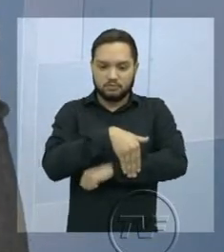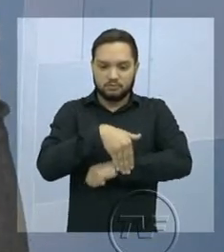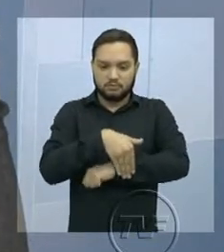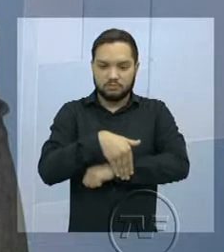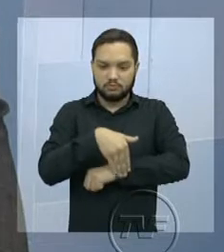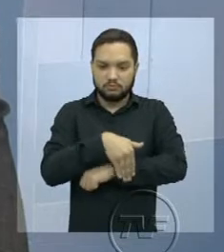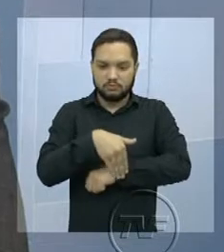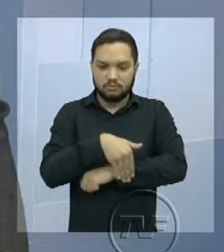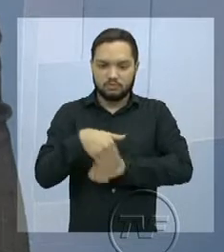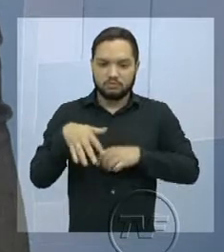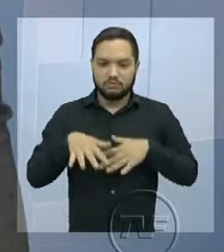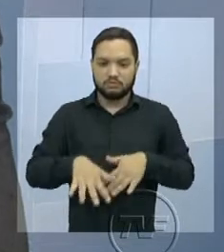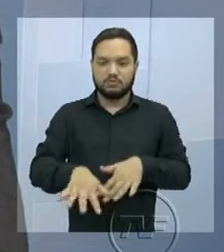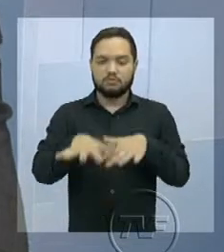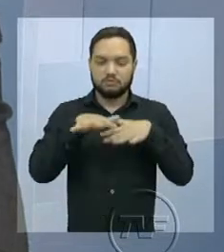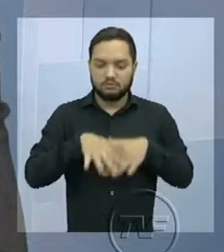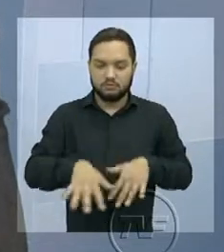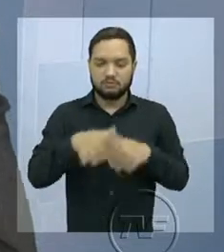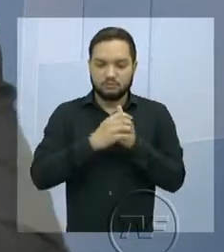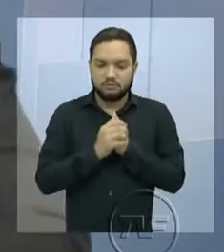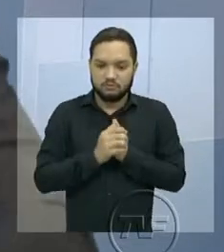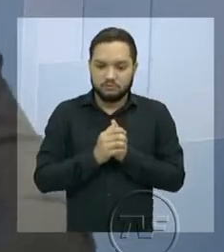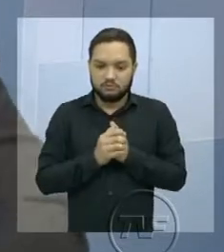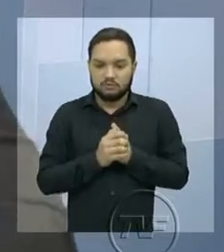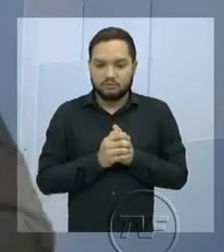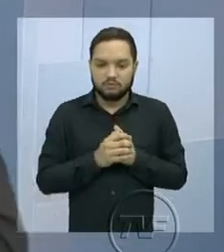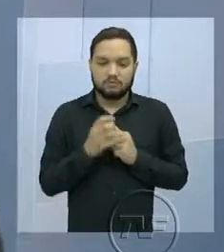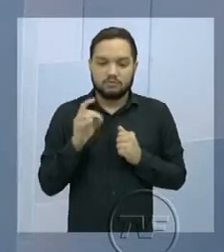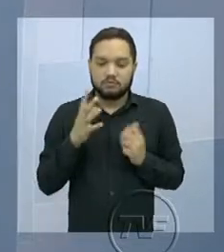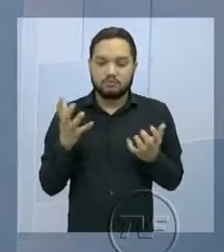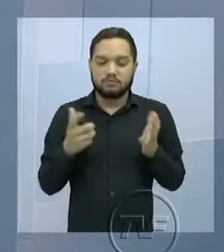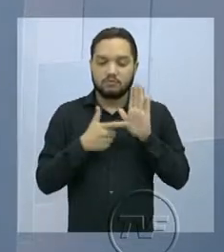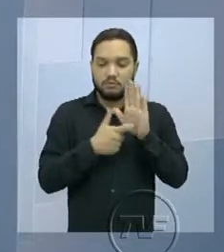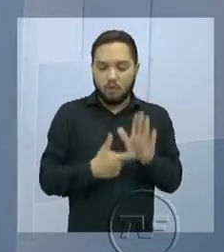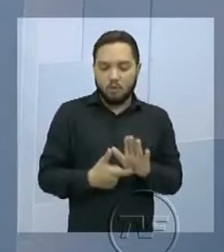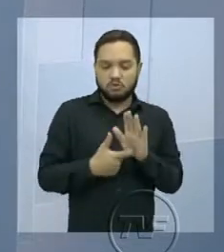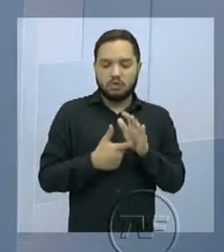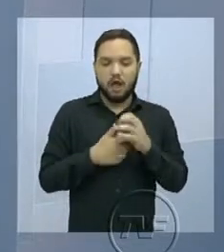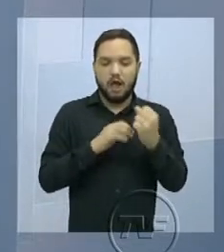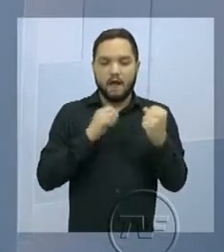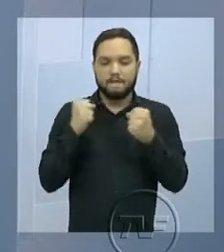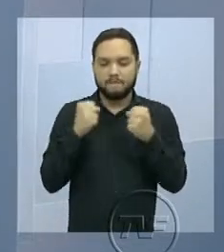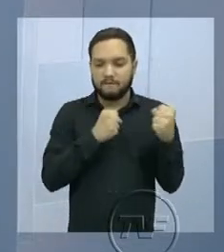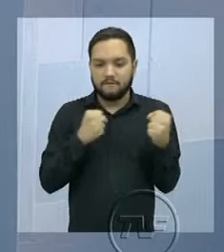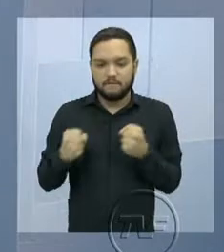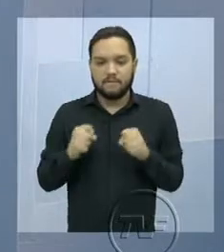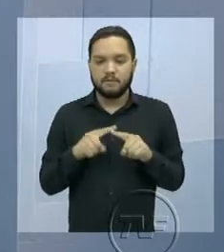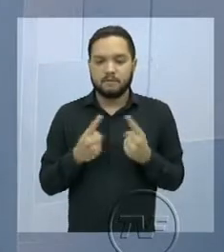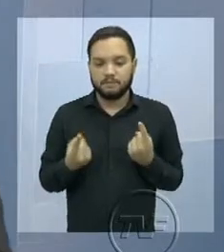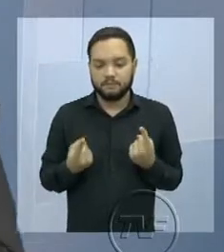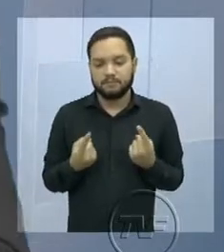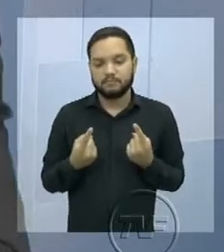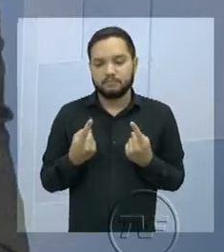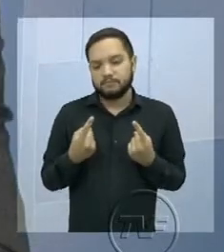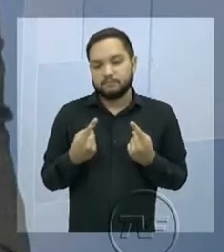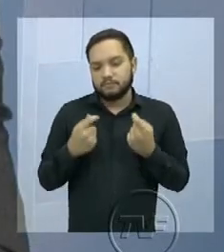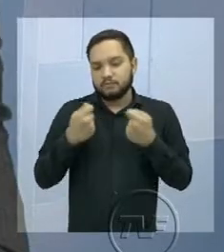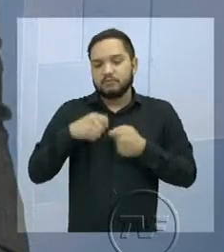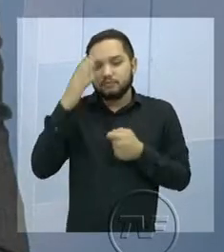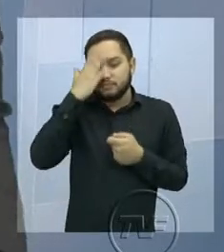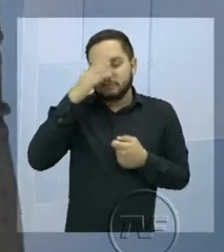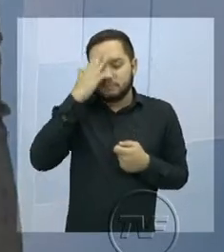um debate mais acalorado, cada um tentando mostrar mais força do que o outro. Só que há um detalhe que a gente precisa compreender